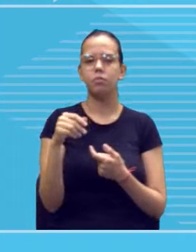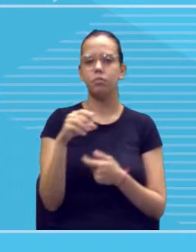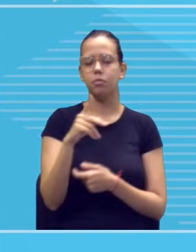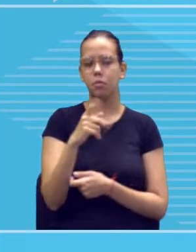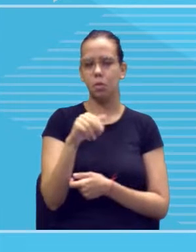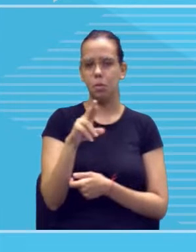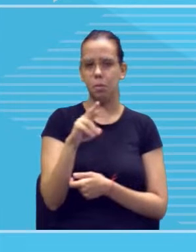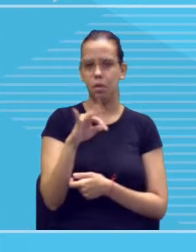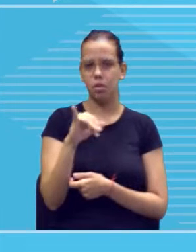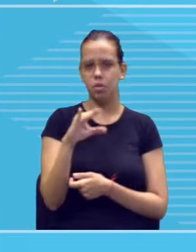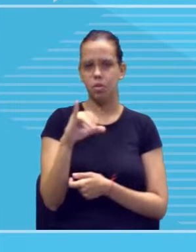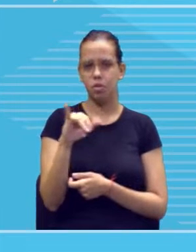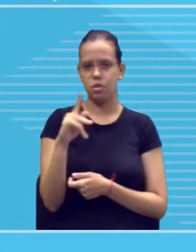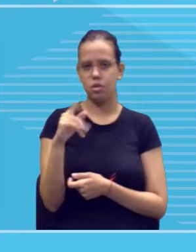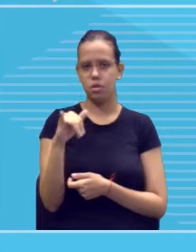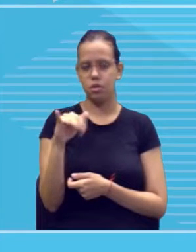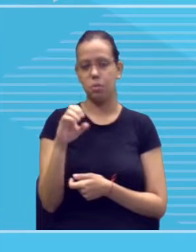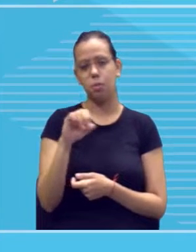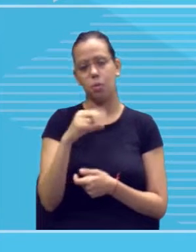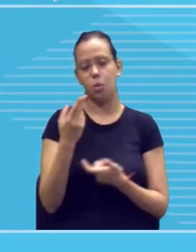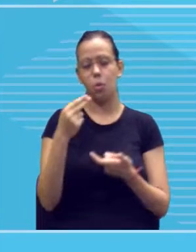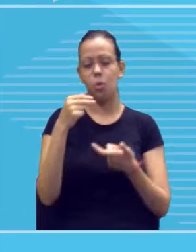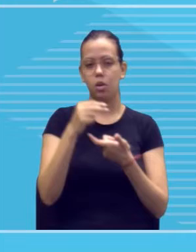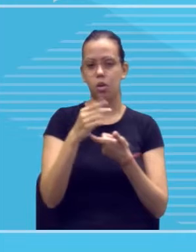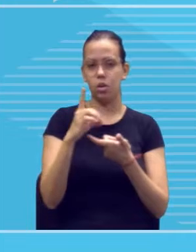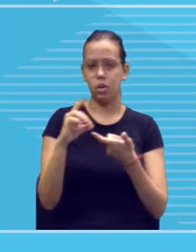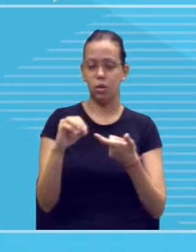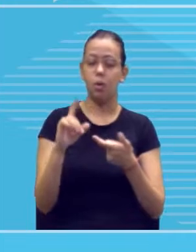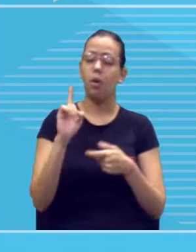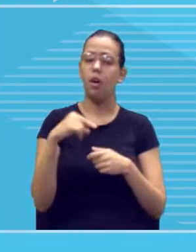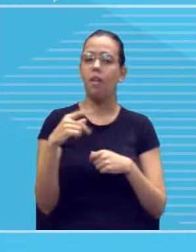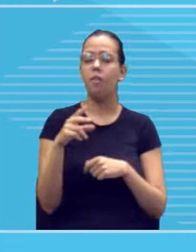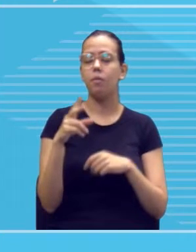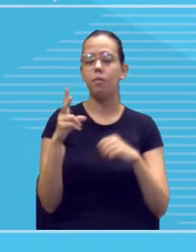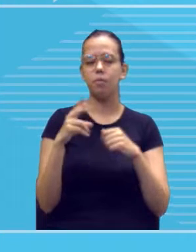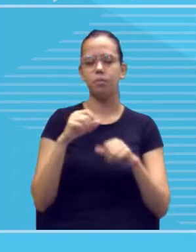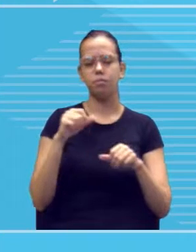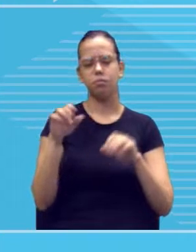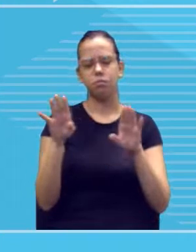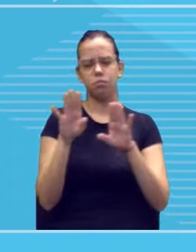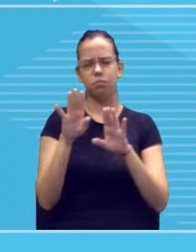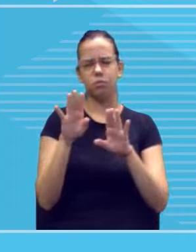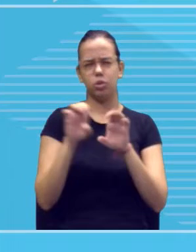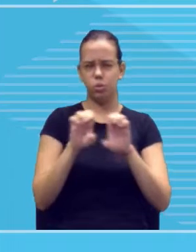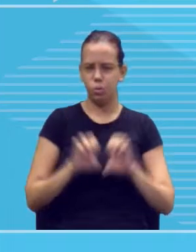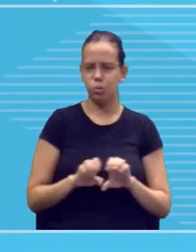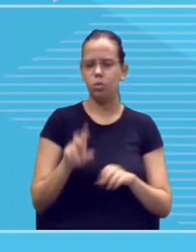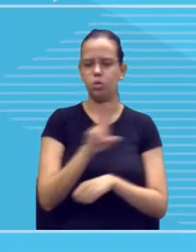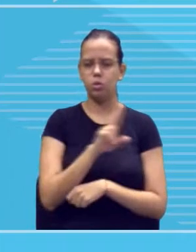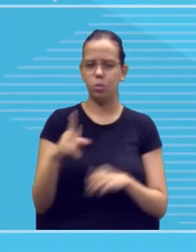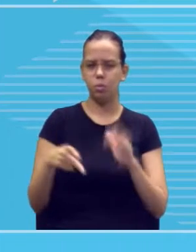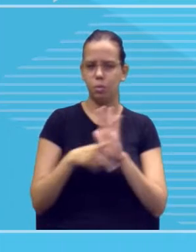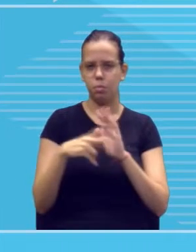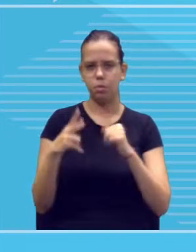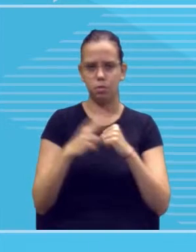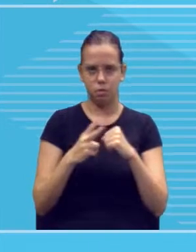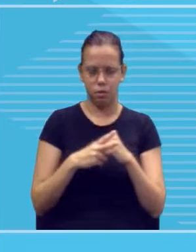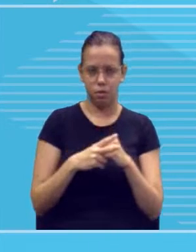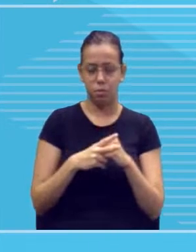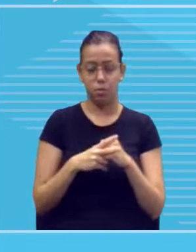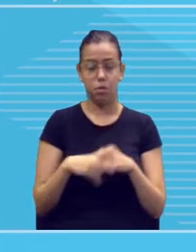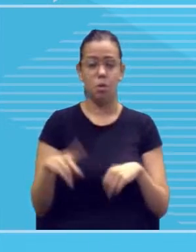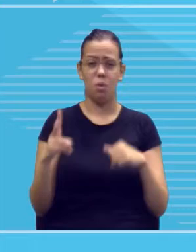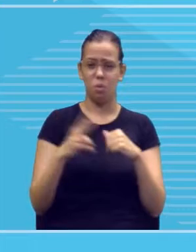é o nome disso Isso é forma nominal de verbo tá bom gente isso é então verbos possuem formas